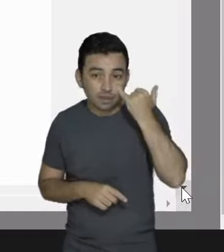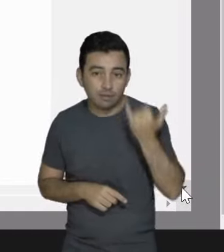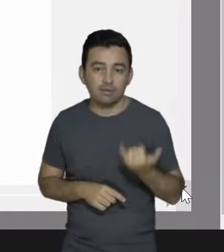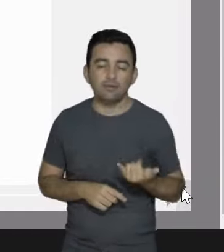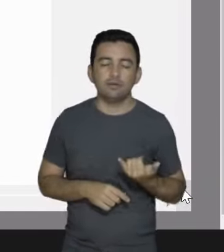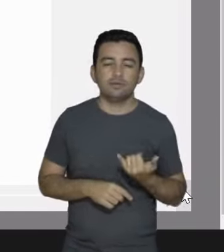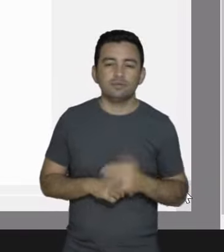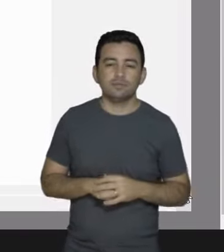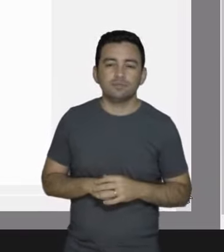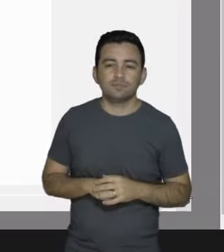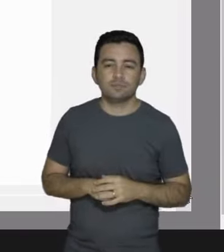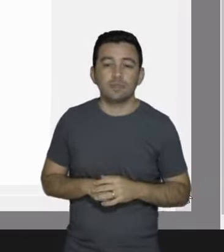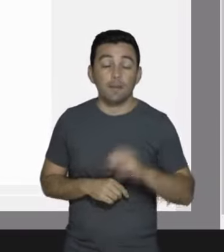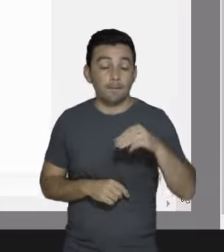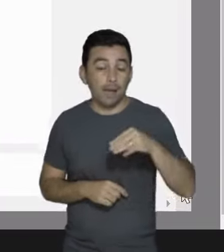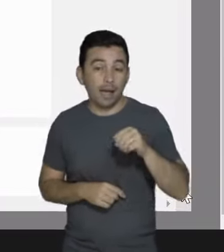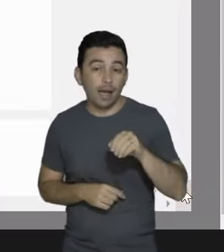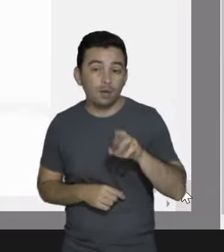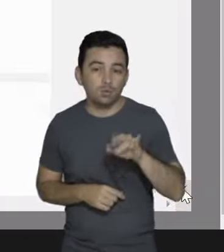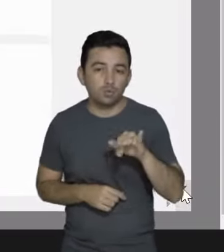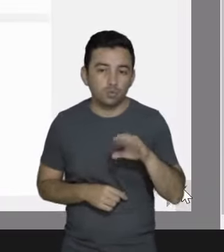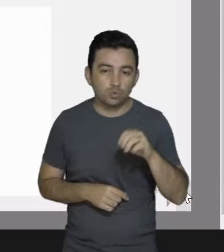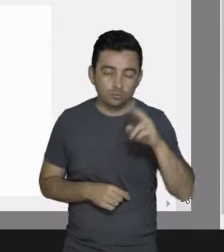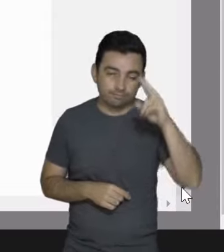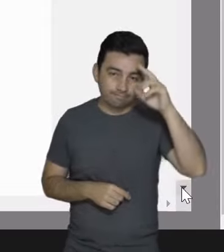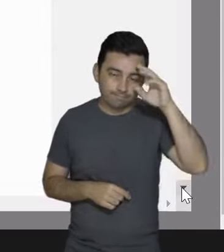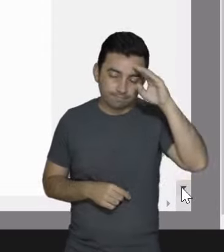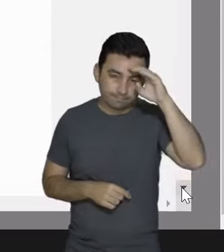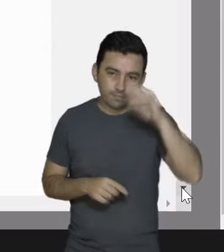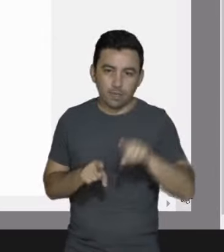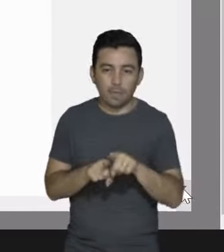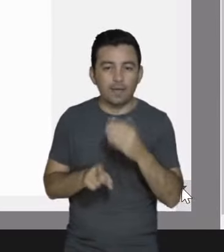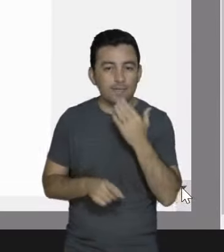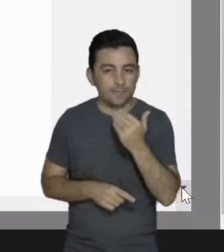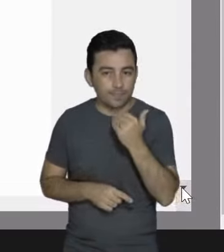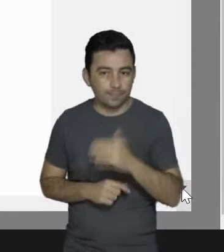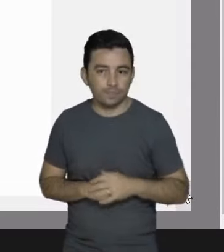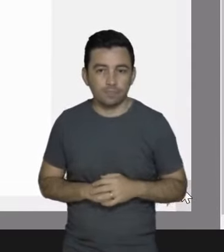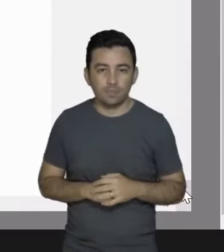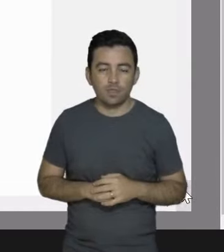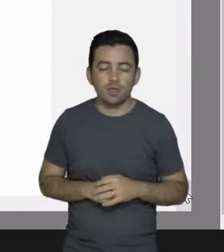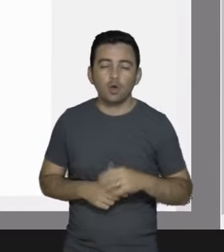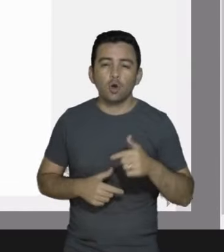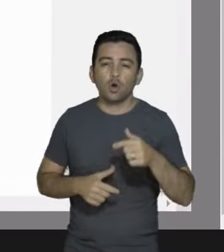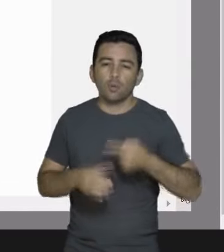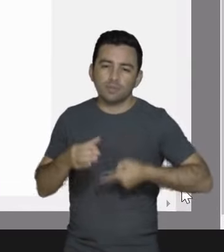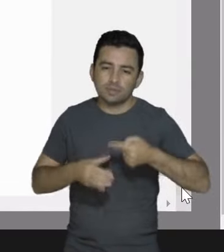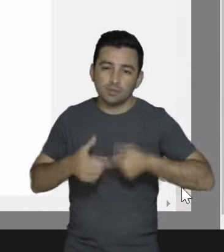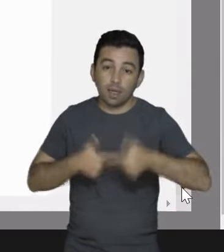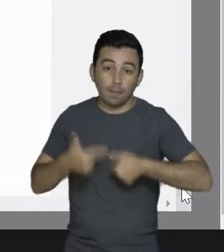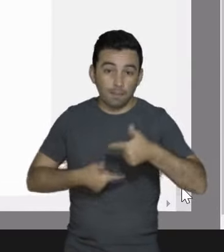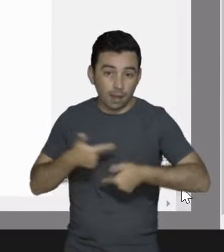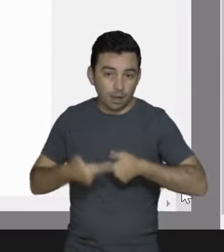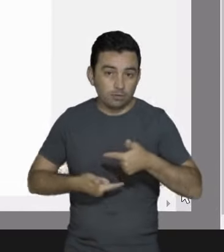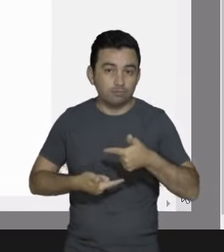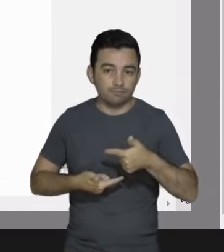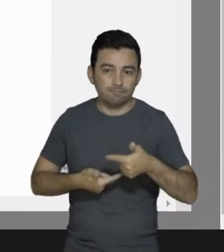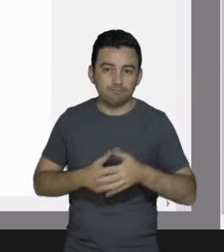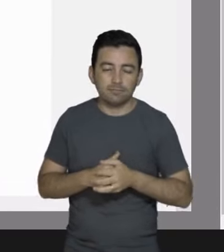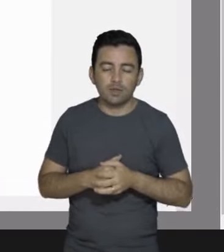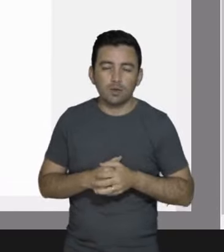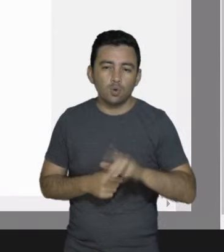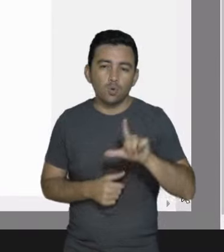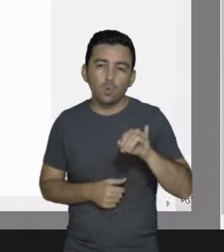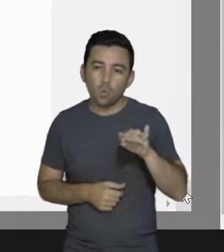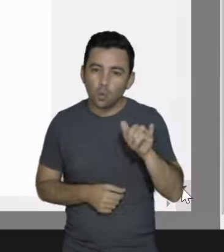Lunelli Deputado Marcos Vieira Deputado Marquito comissão de trabalho administração e serviço público Deputado Lucas Neves